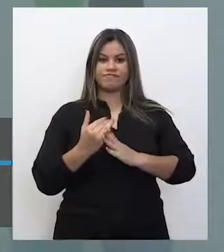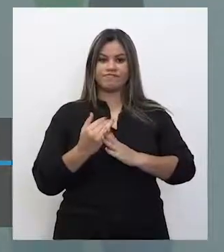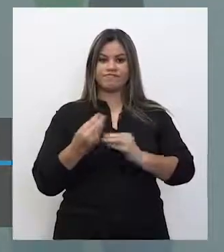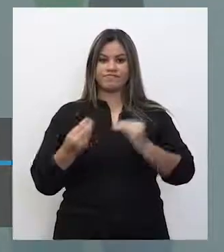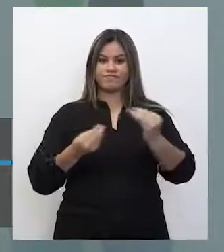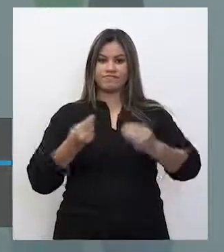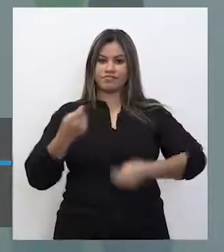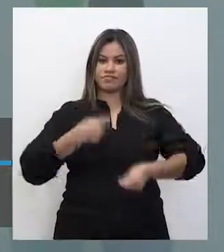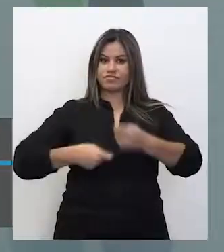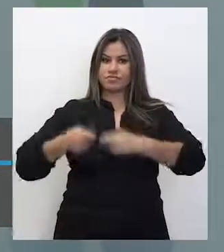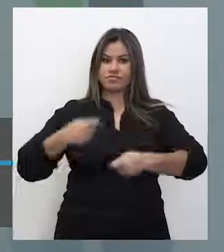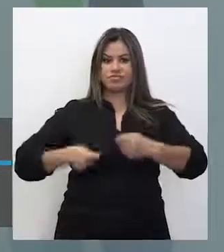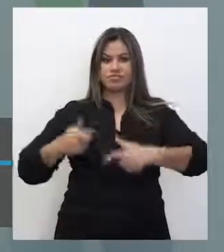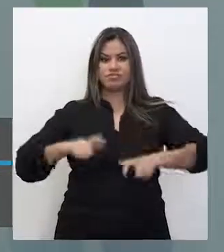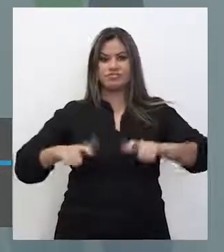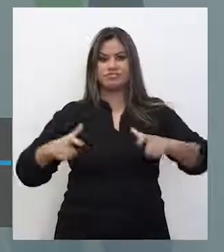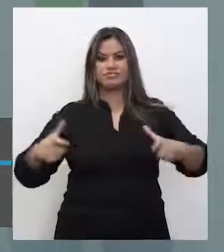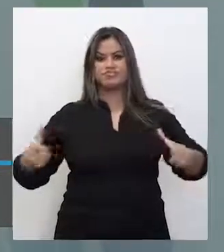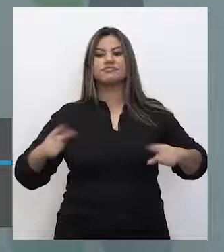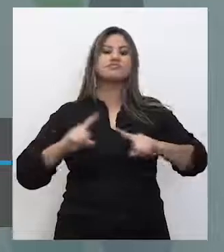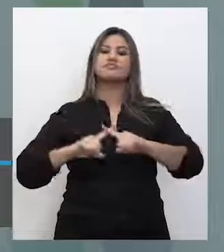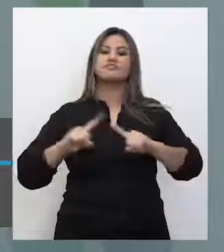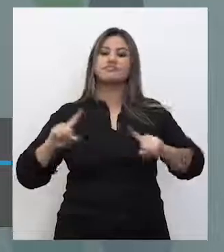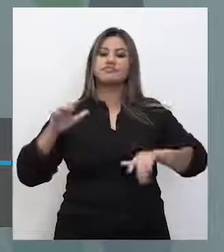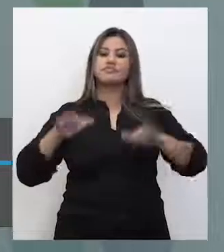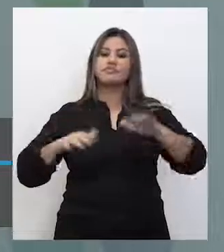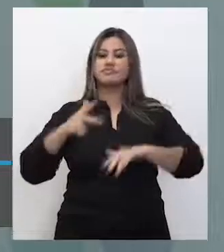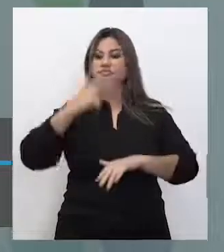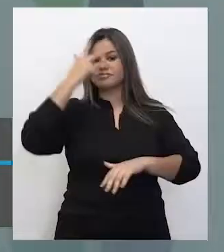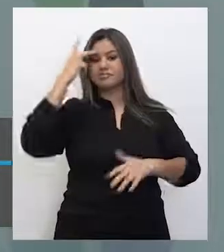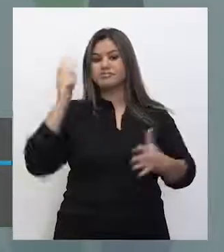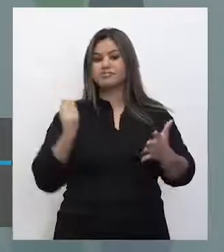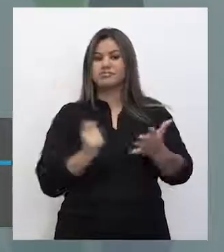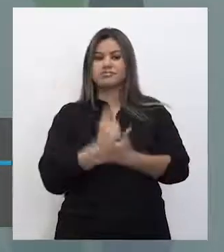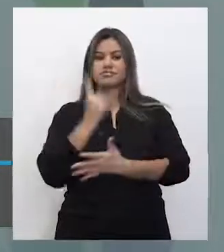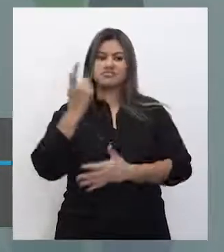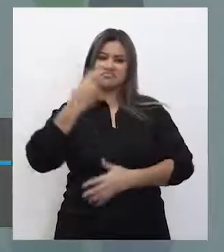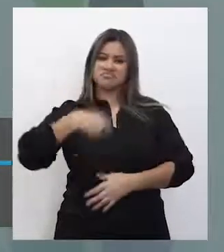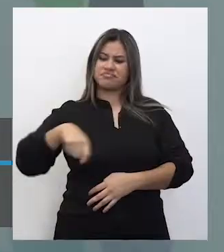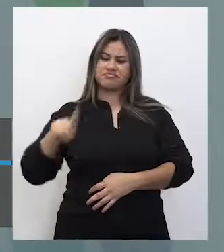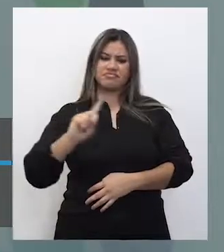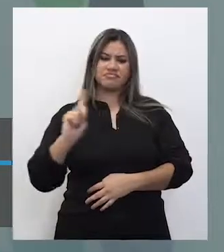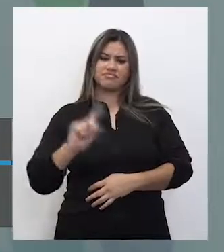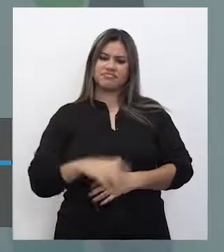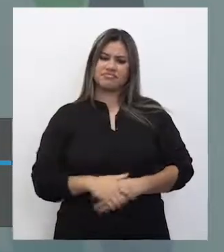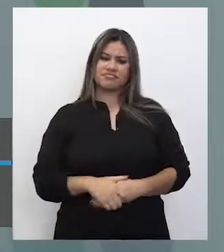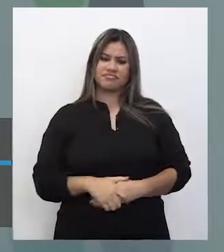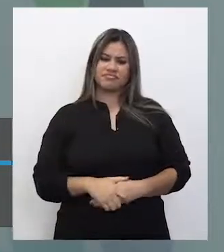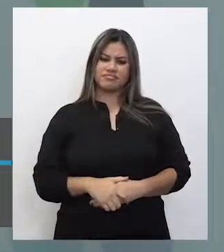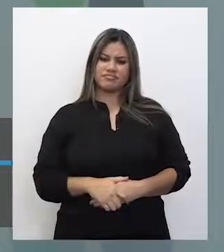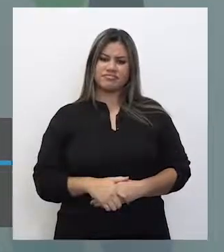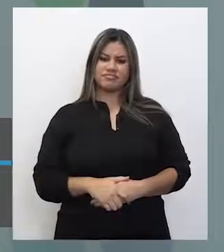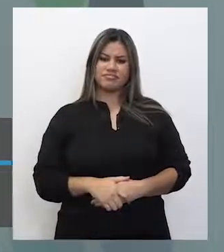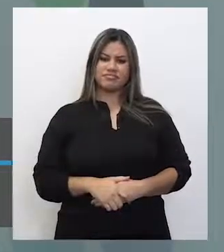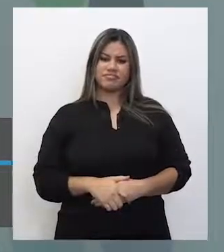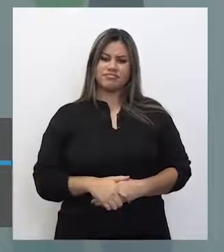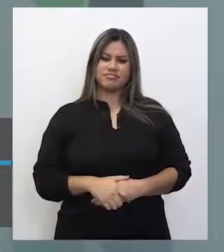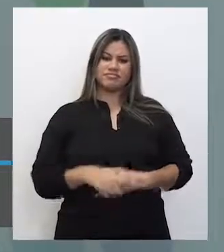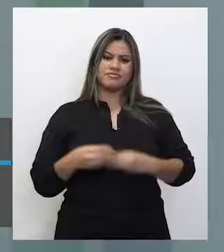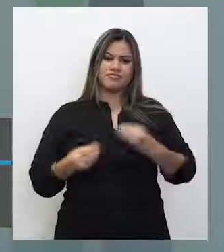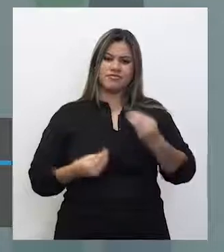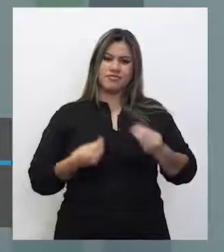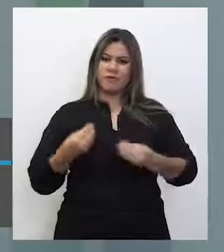o comércio ferva, mas muitas vezes as pessoas compram e nem precisa daquilo. Né? E aí ela